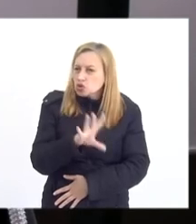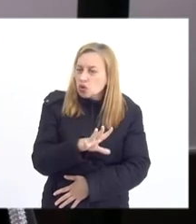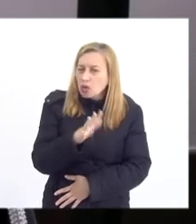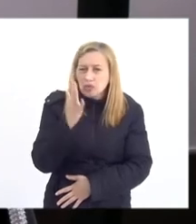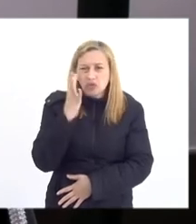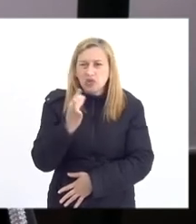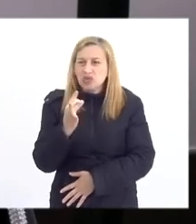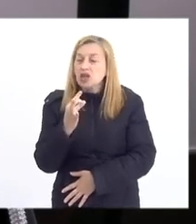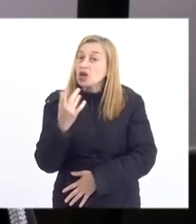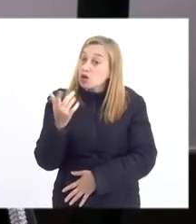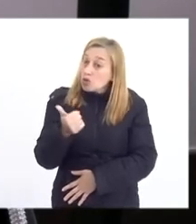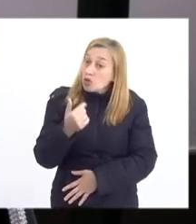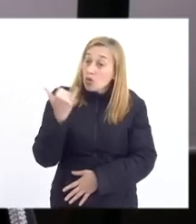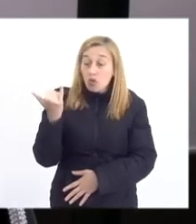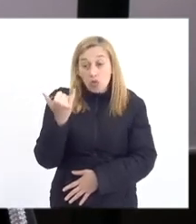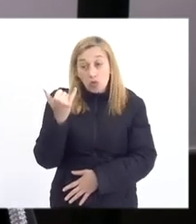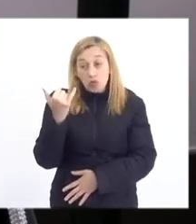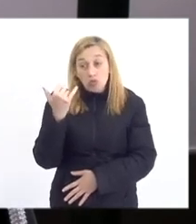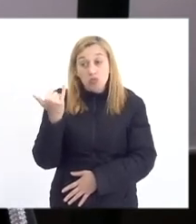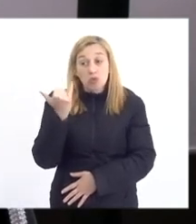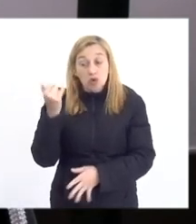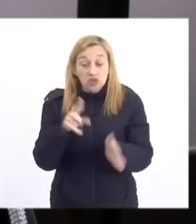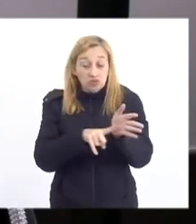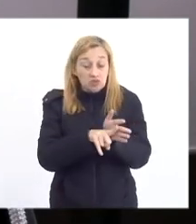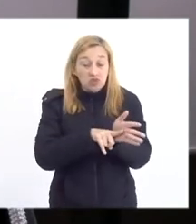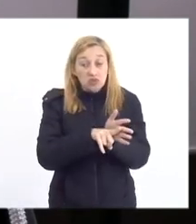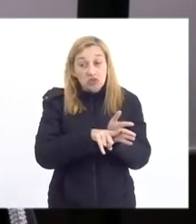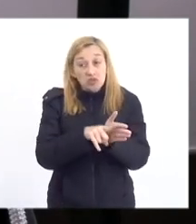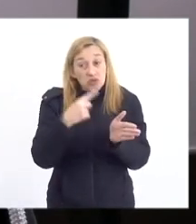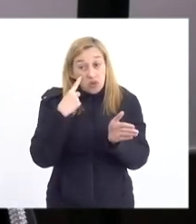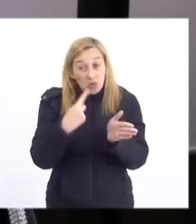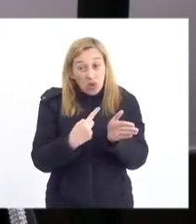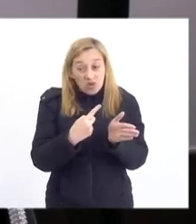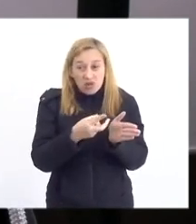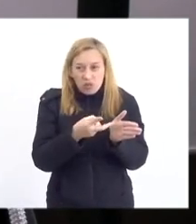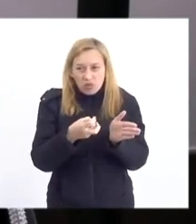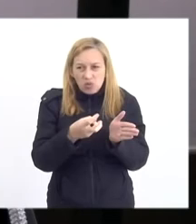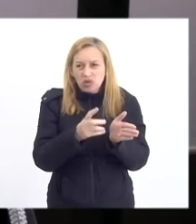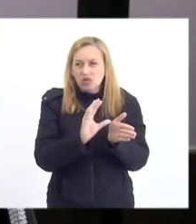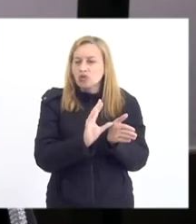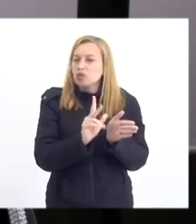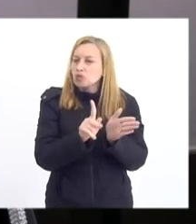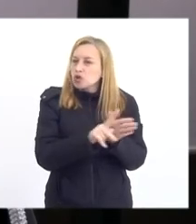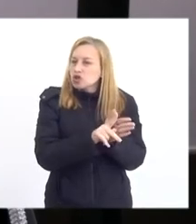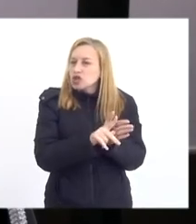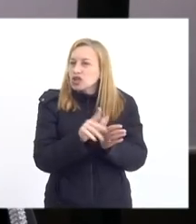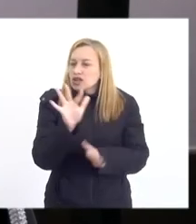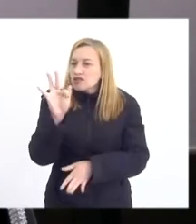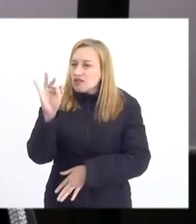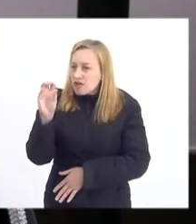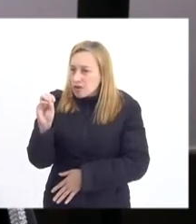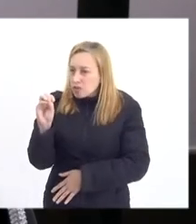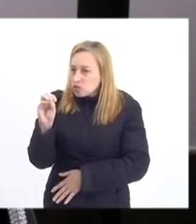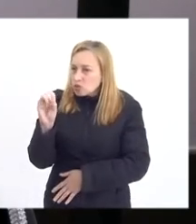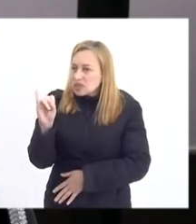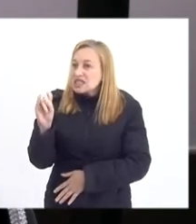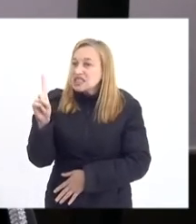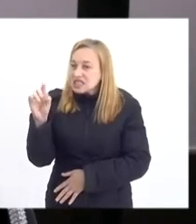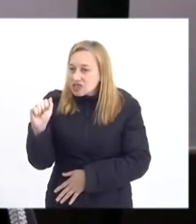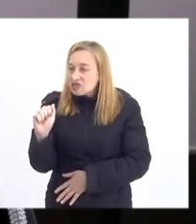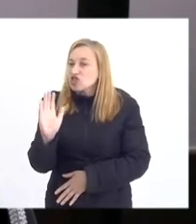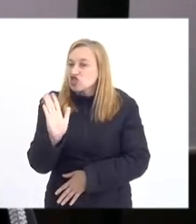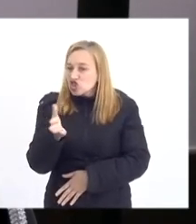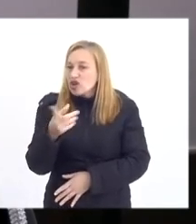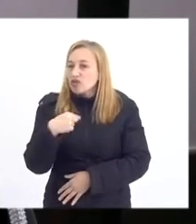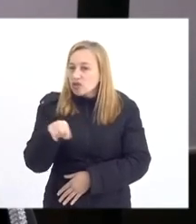Eu acho que vale a pena uma vista por uma sessão, só para buscar esse projeto do Fábio Silva, que já foi também